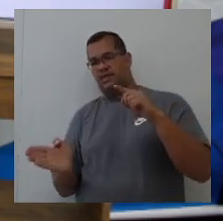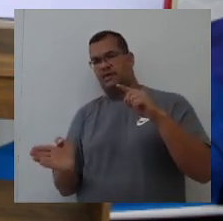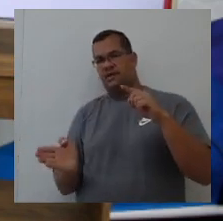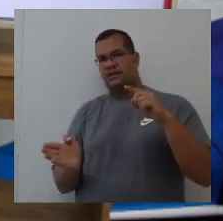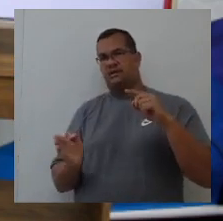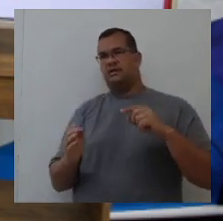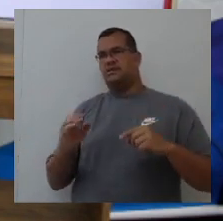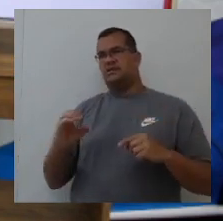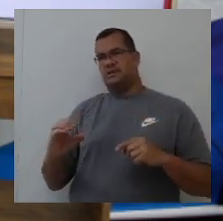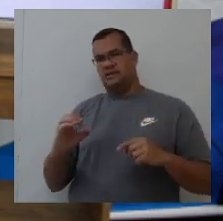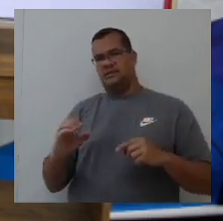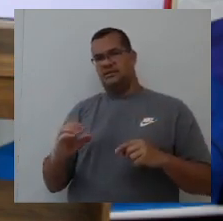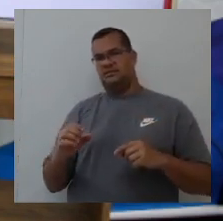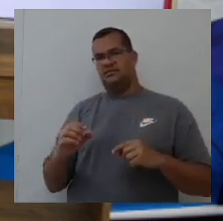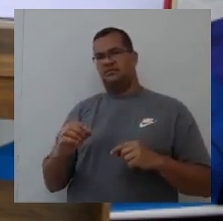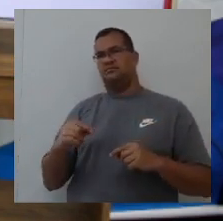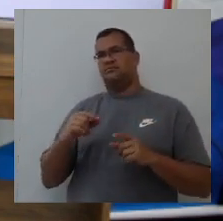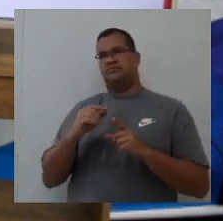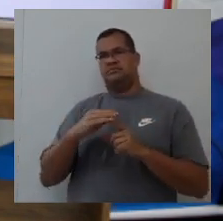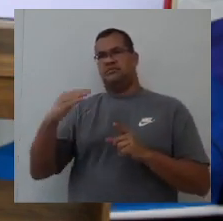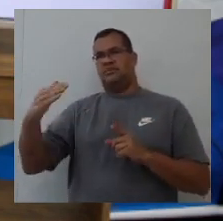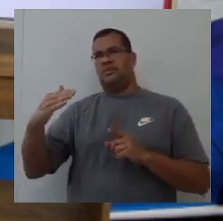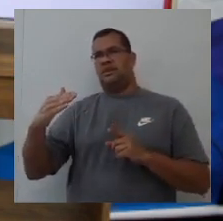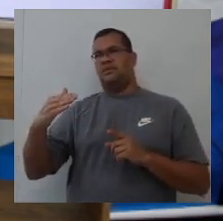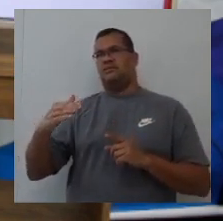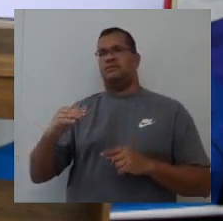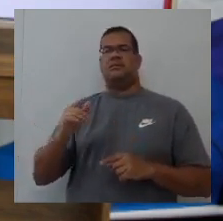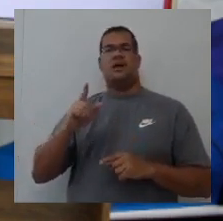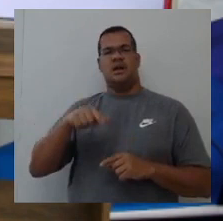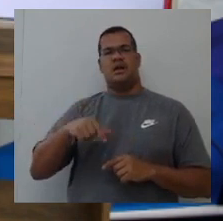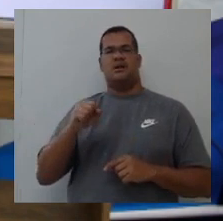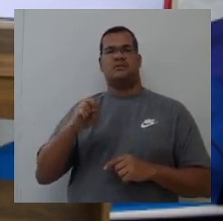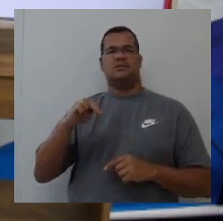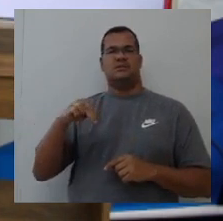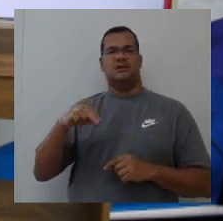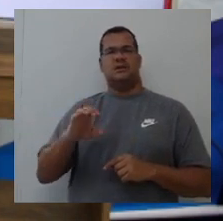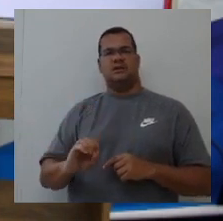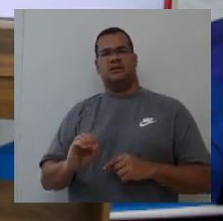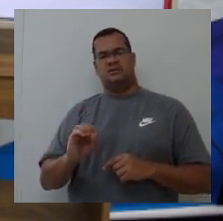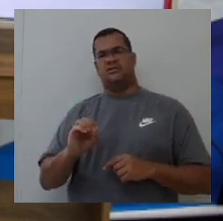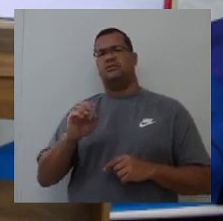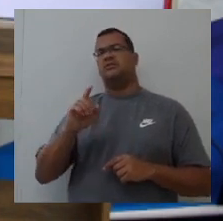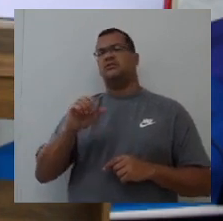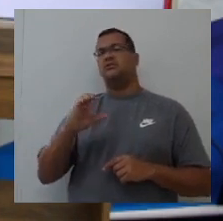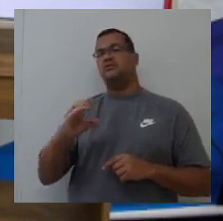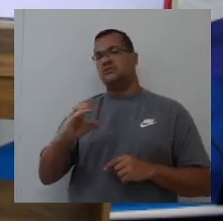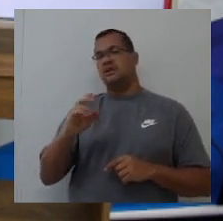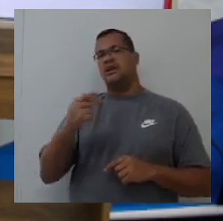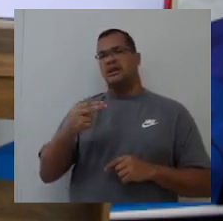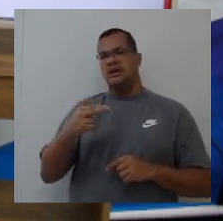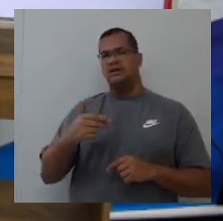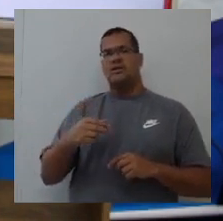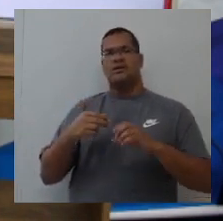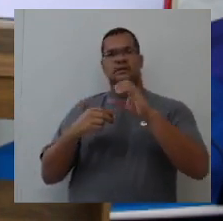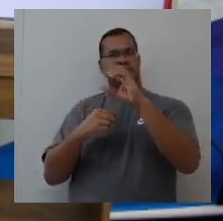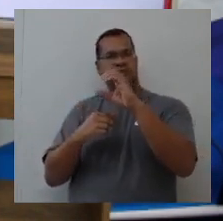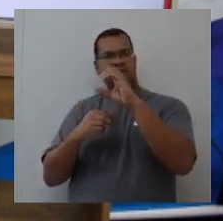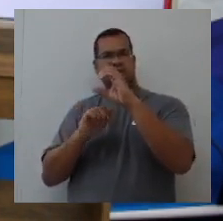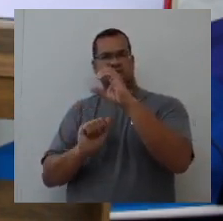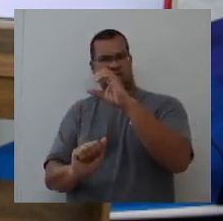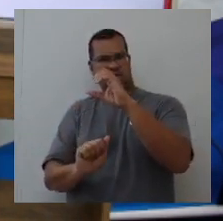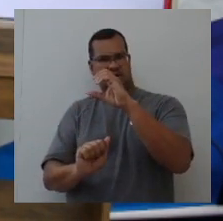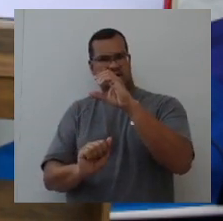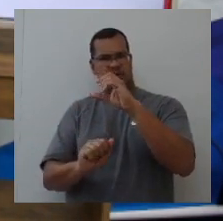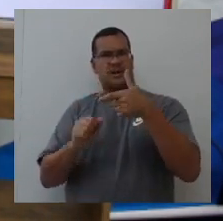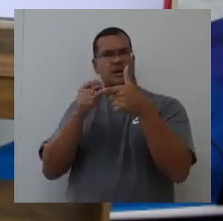medida Czinho e a hipotenusa Azinho. Então, eu tenho a ideia do seno do ângulo C igual a Czinho sobre A.